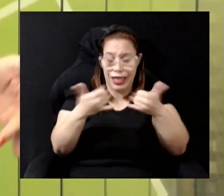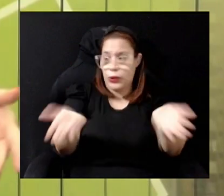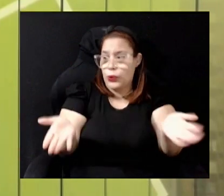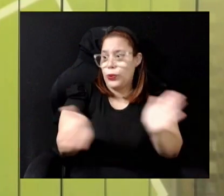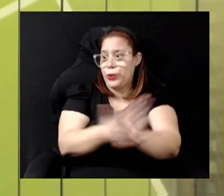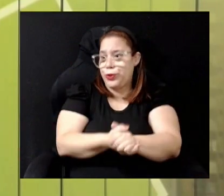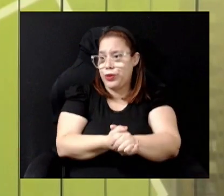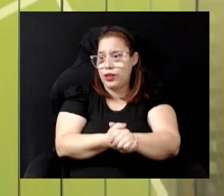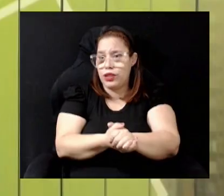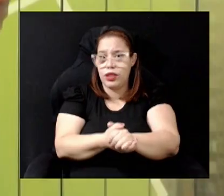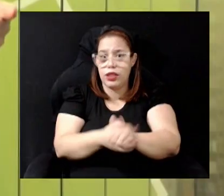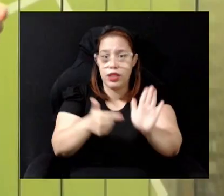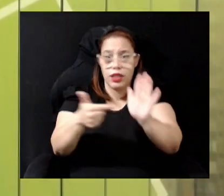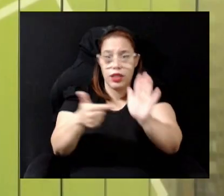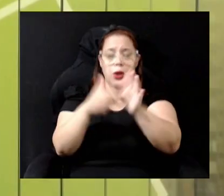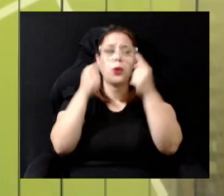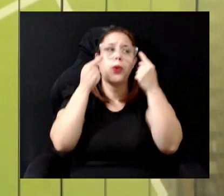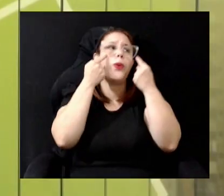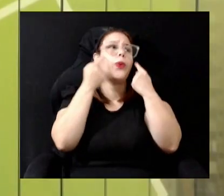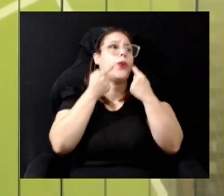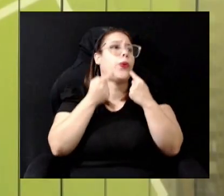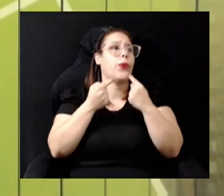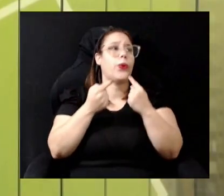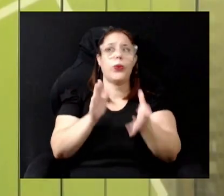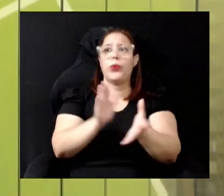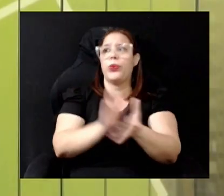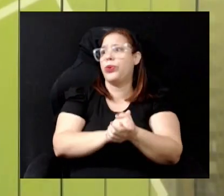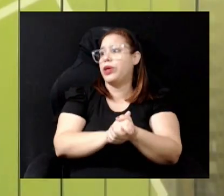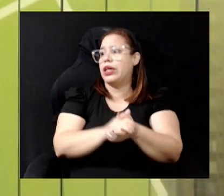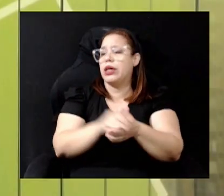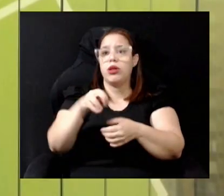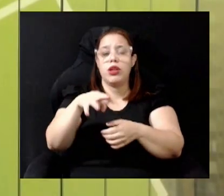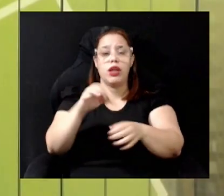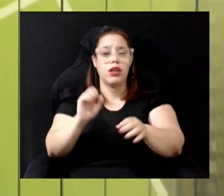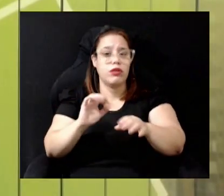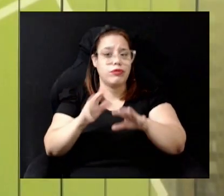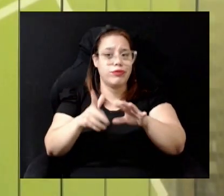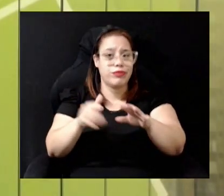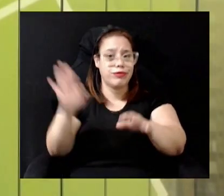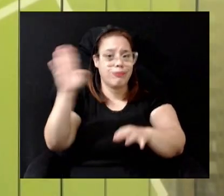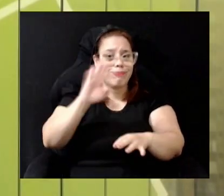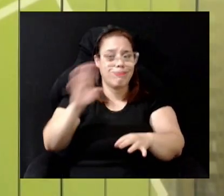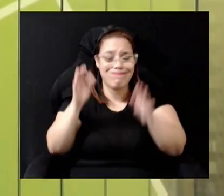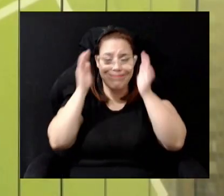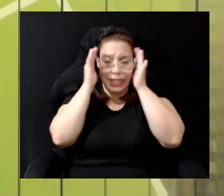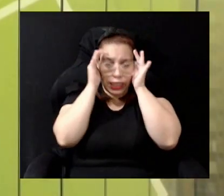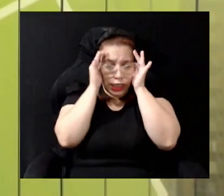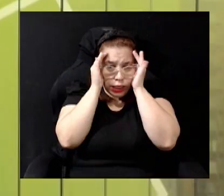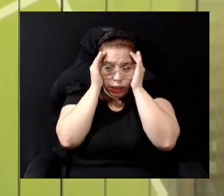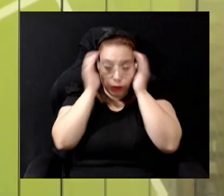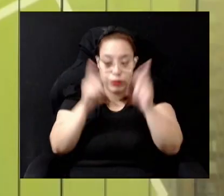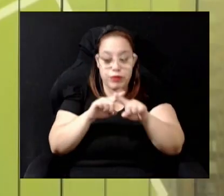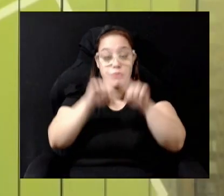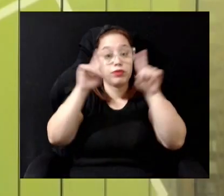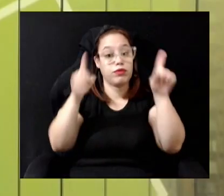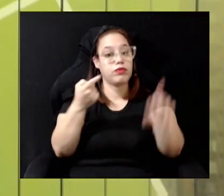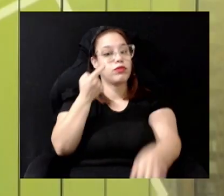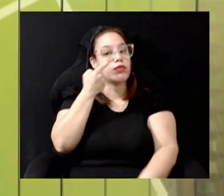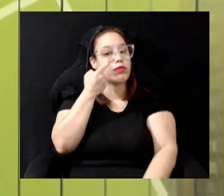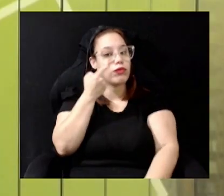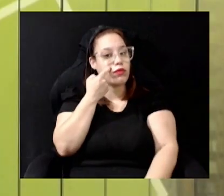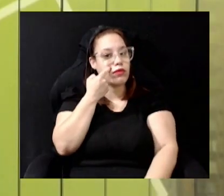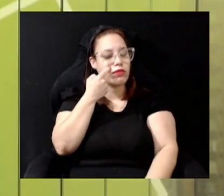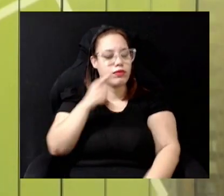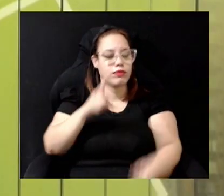apresentador chorando, o meteorologista em rede nacional, a gente ficou muito assustado, mas a gente viu que realmente são vários fatores